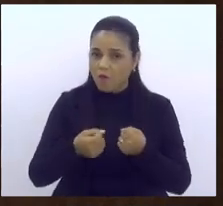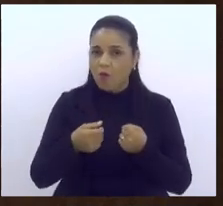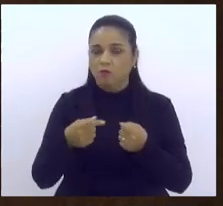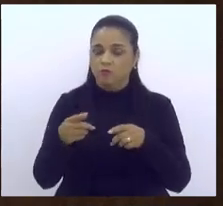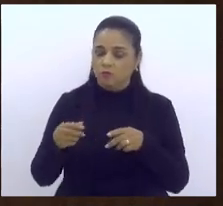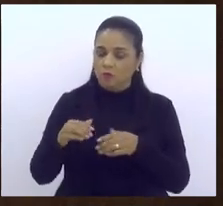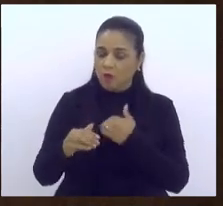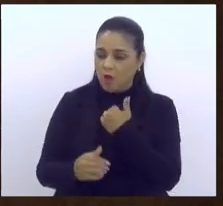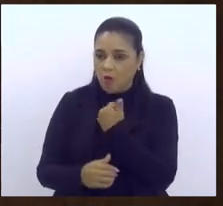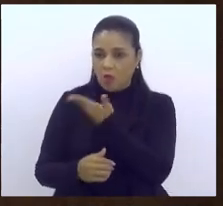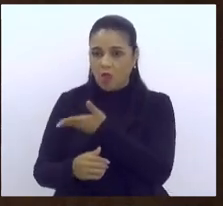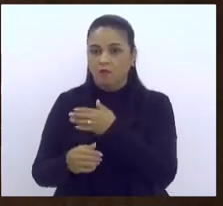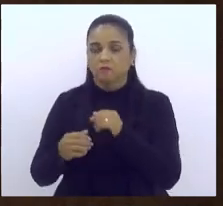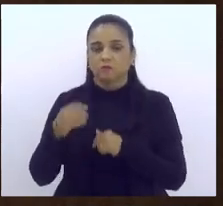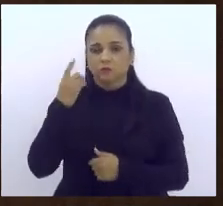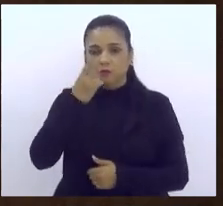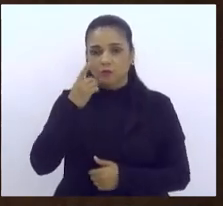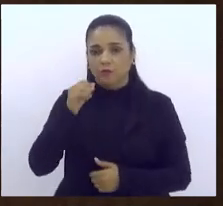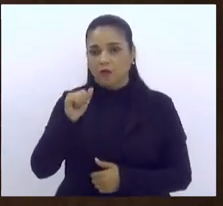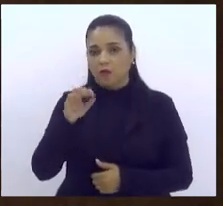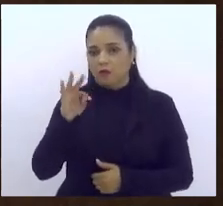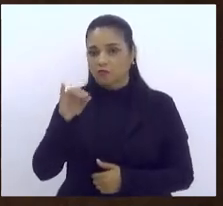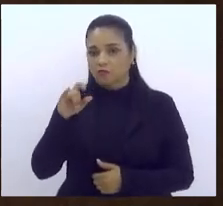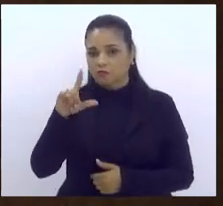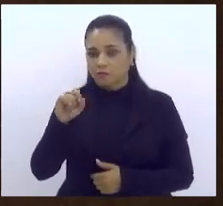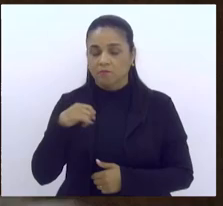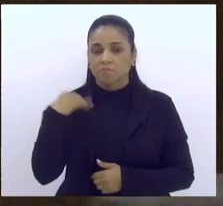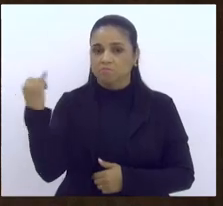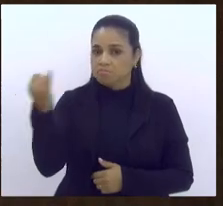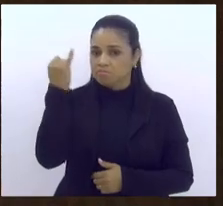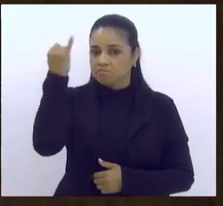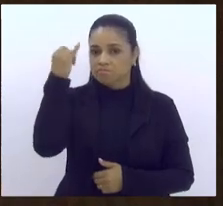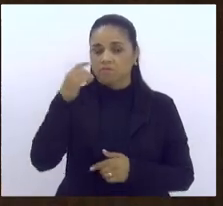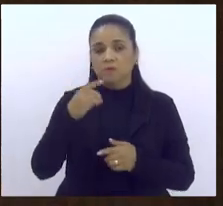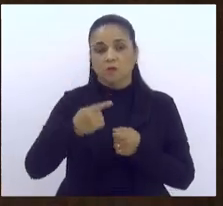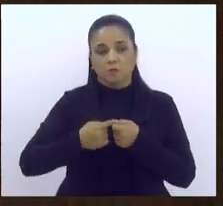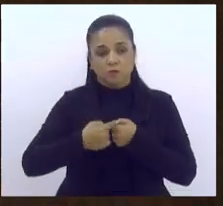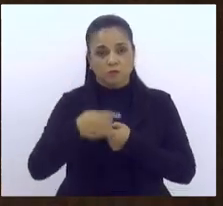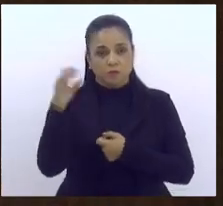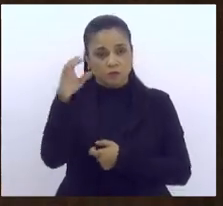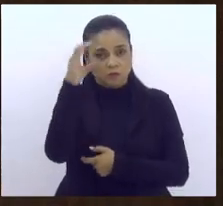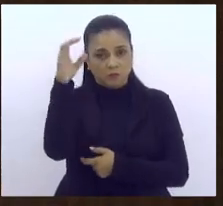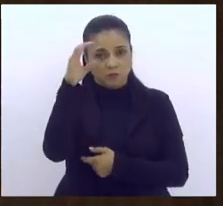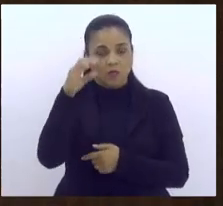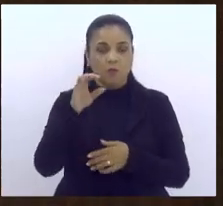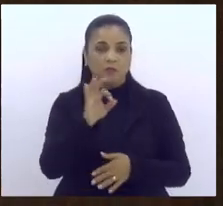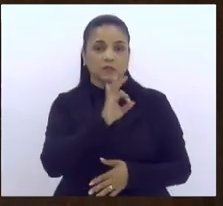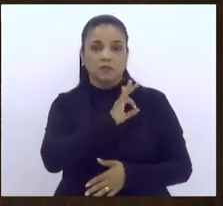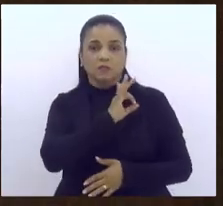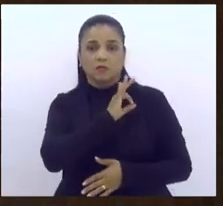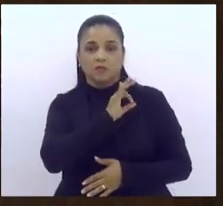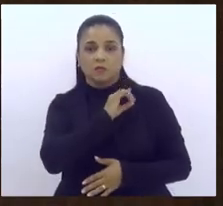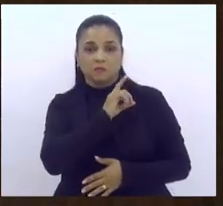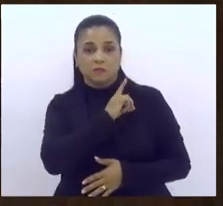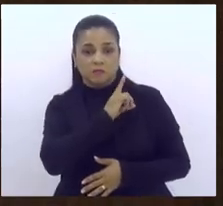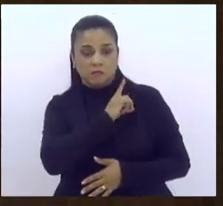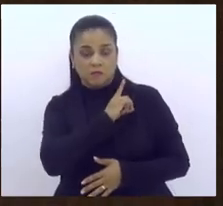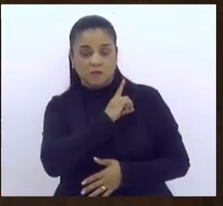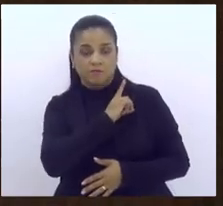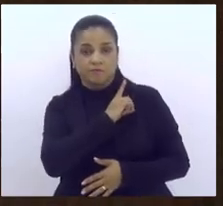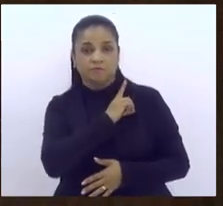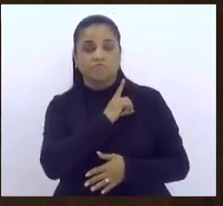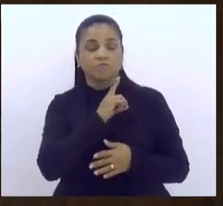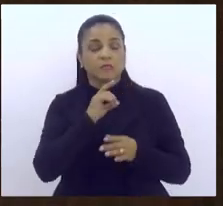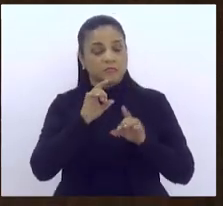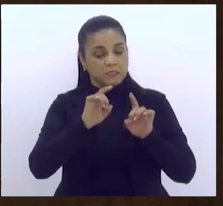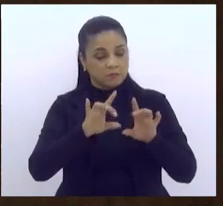lado do deputado Átila Nunes sobre a importância da gente ter no município de Niterói uma delegacia especializada em crimes